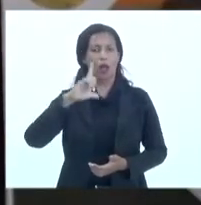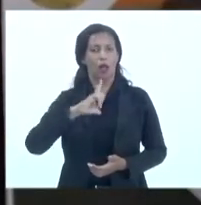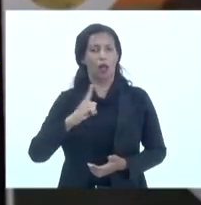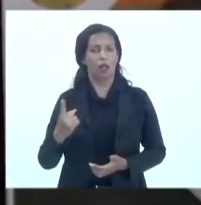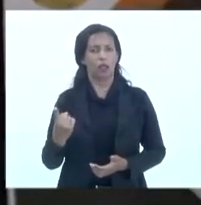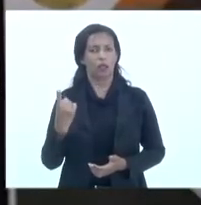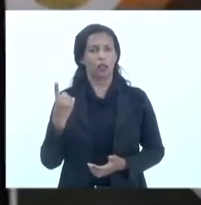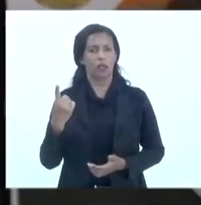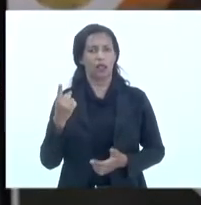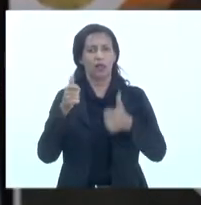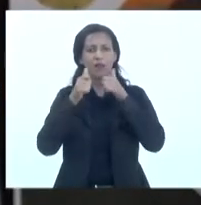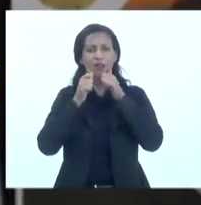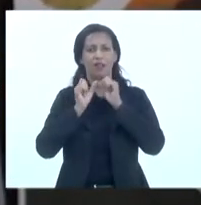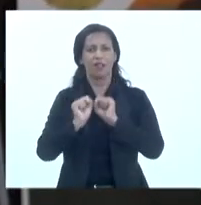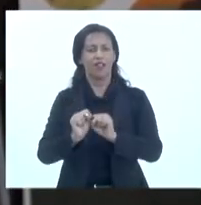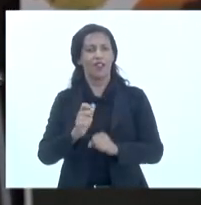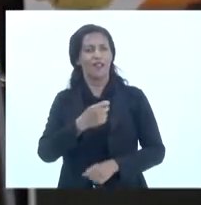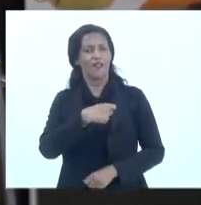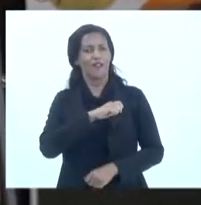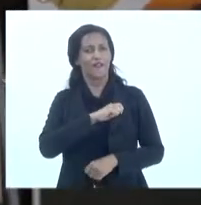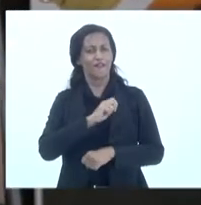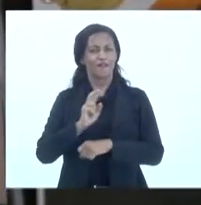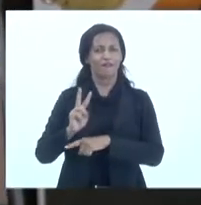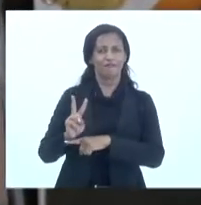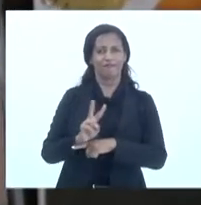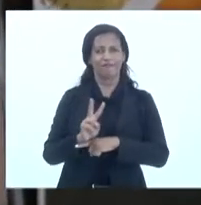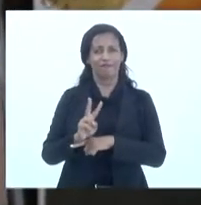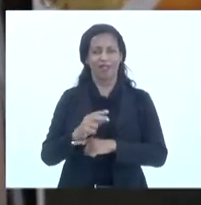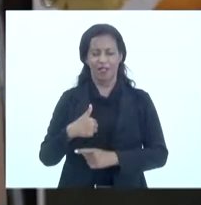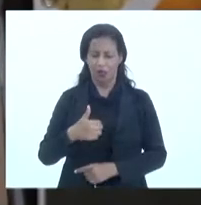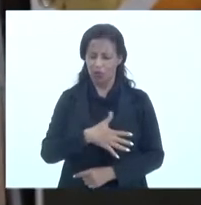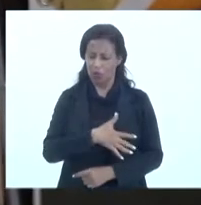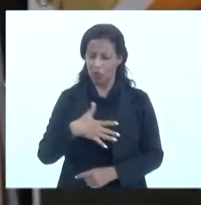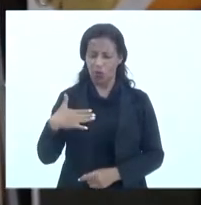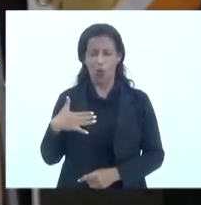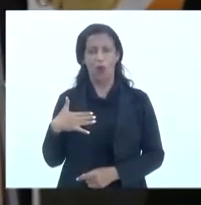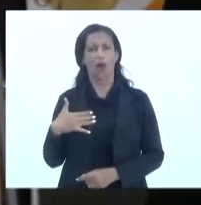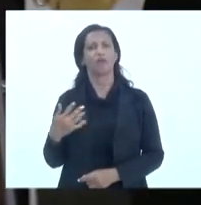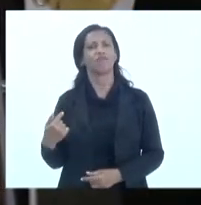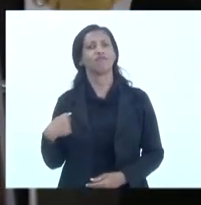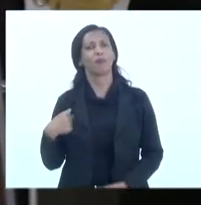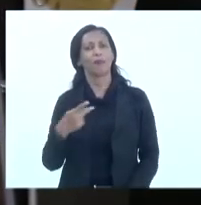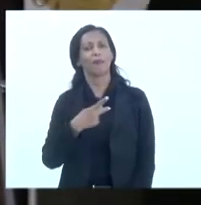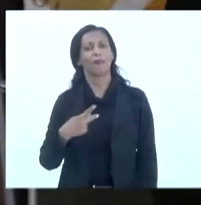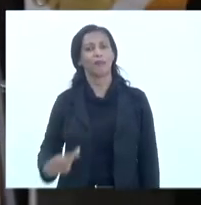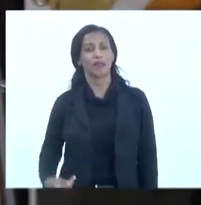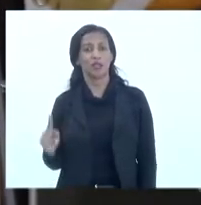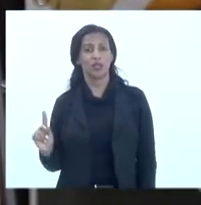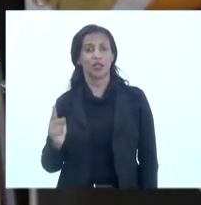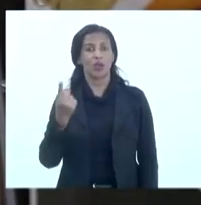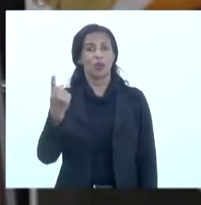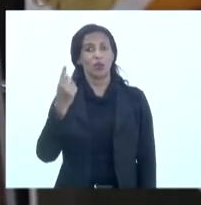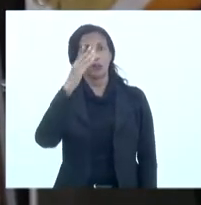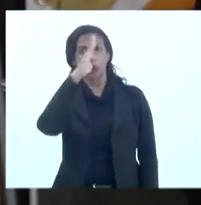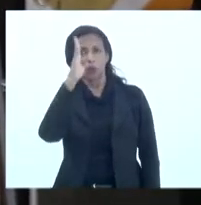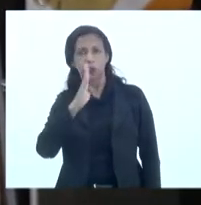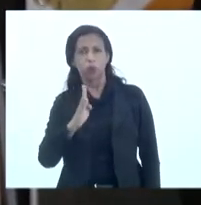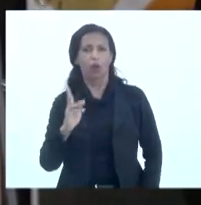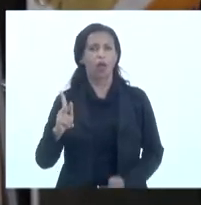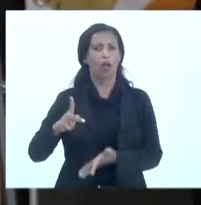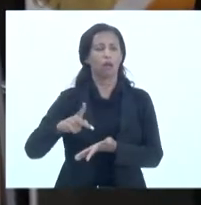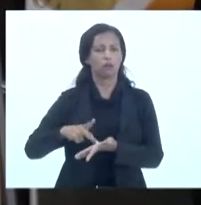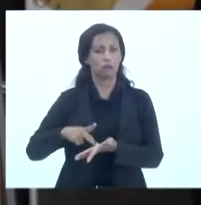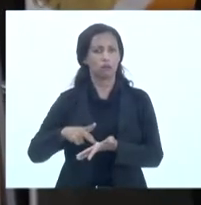uma assessoria fiscal, que eu tenho a honra do presidente André ter me convidado para presidir, e é a única no Brasil, e é exatamente para a